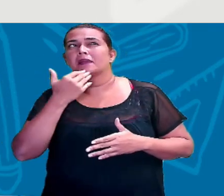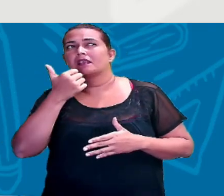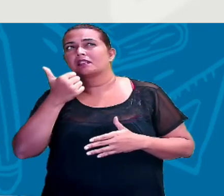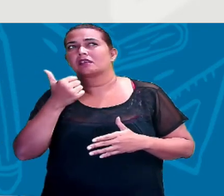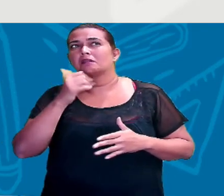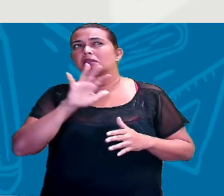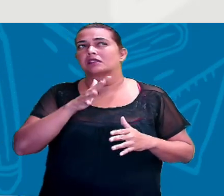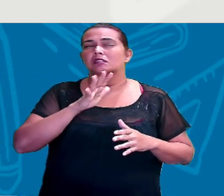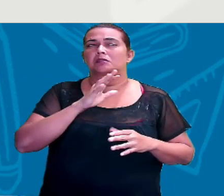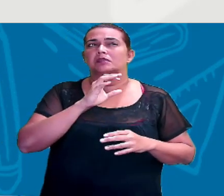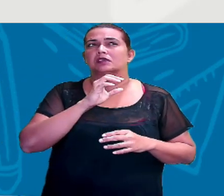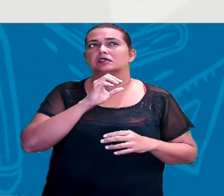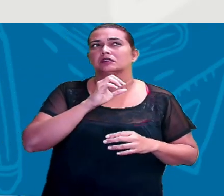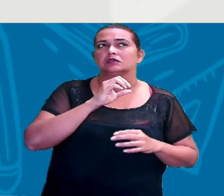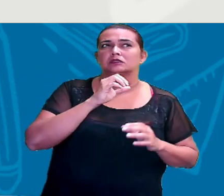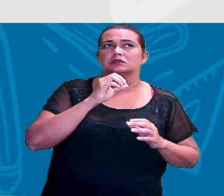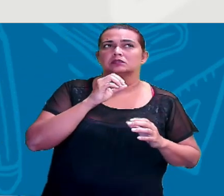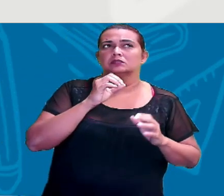da década de 70,